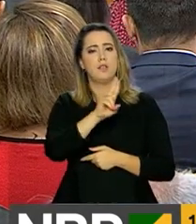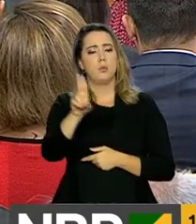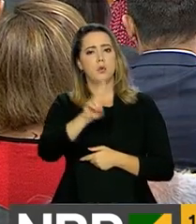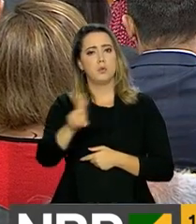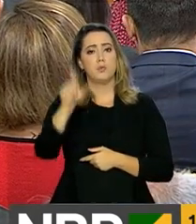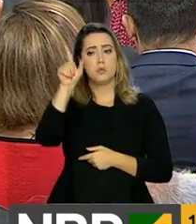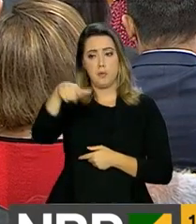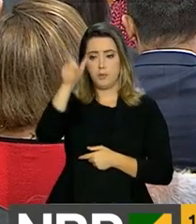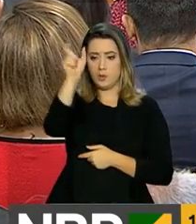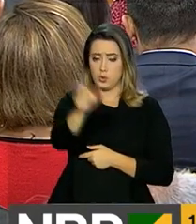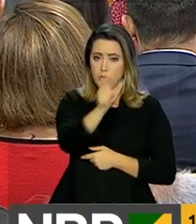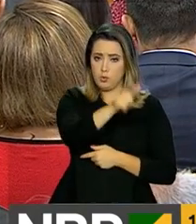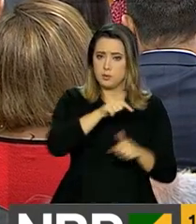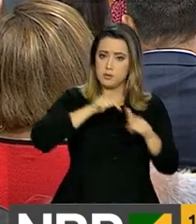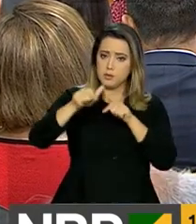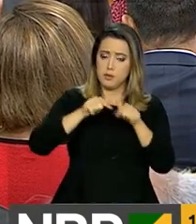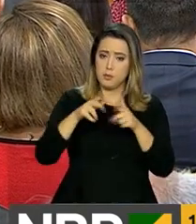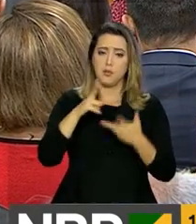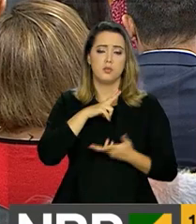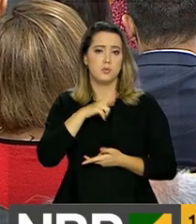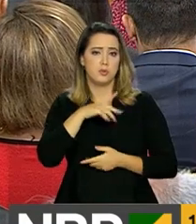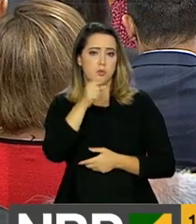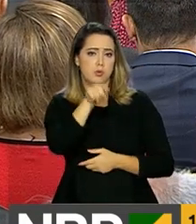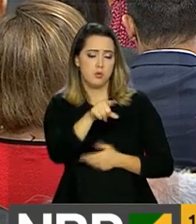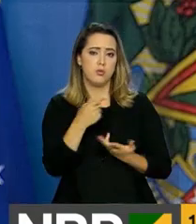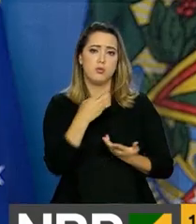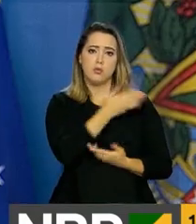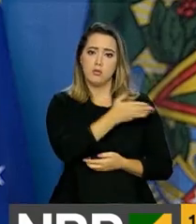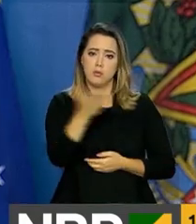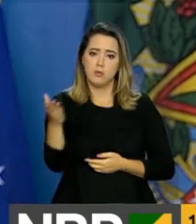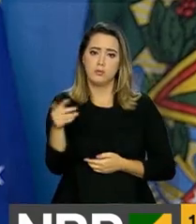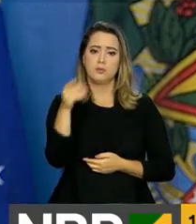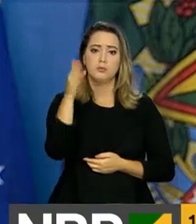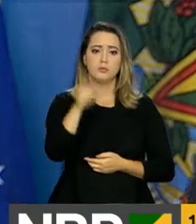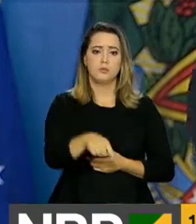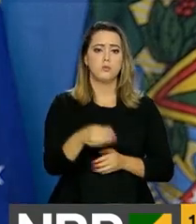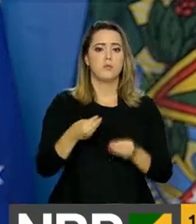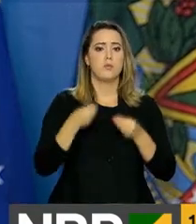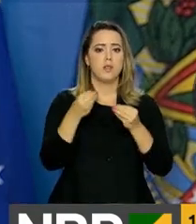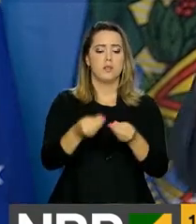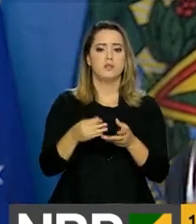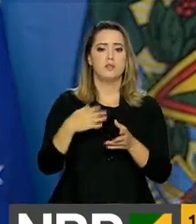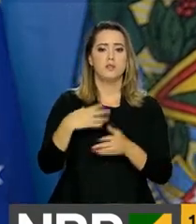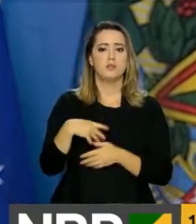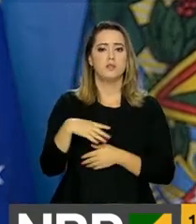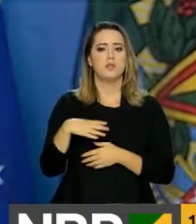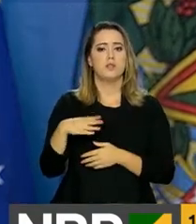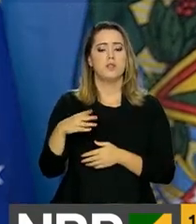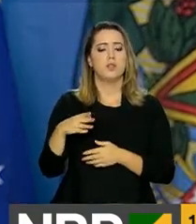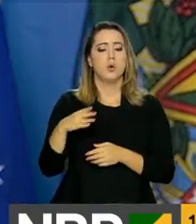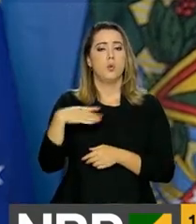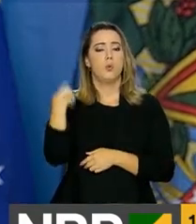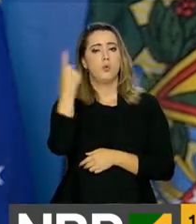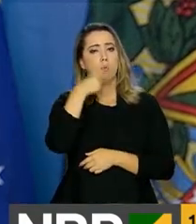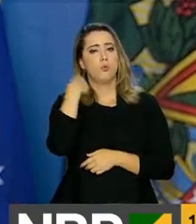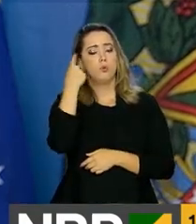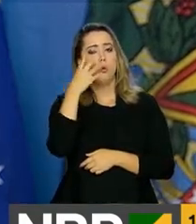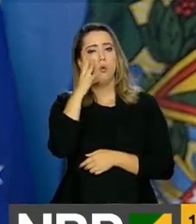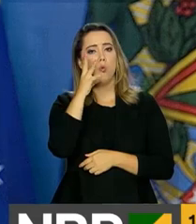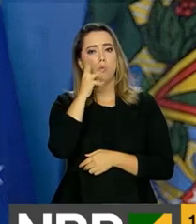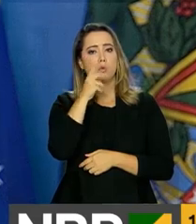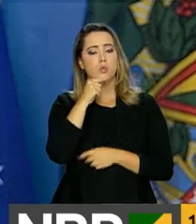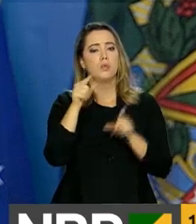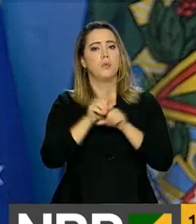são trabalhadores da iniciativa privada que eles é leve um tempo mais longo para se aposentar o que se